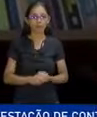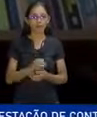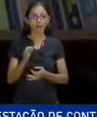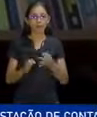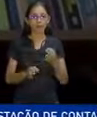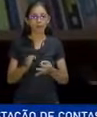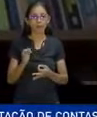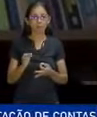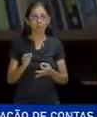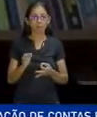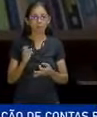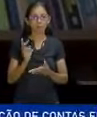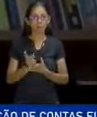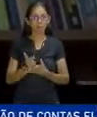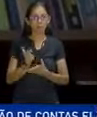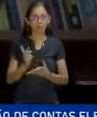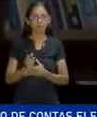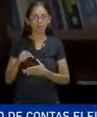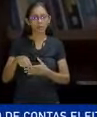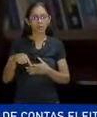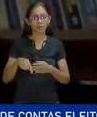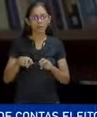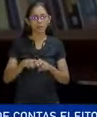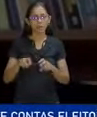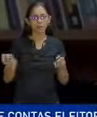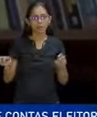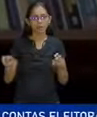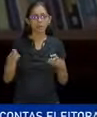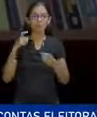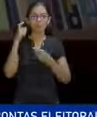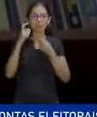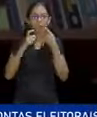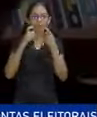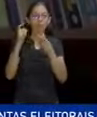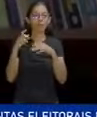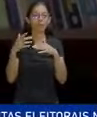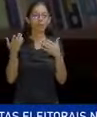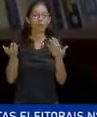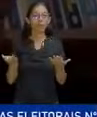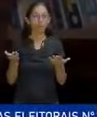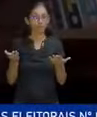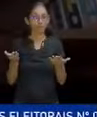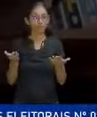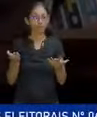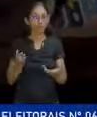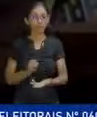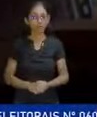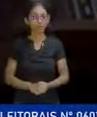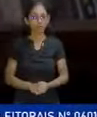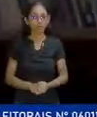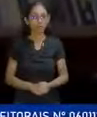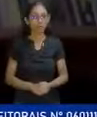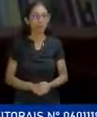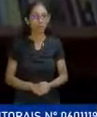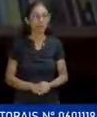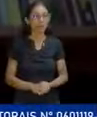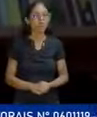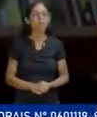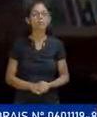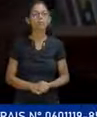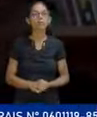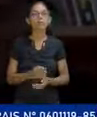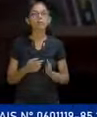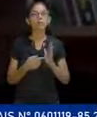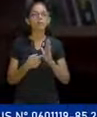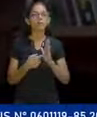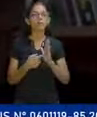essa corte tem se preocupado, e justamente, com a